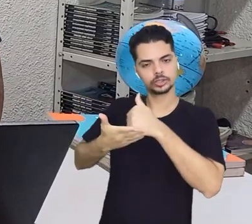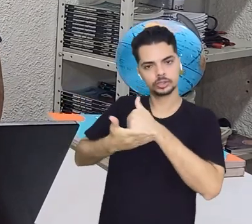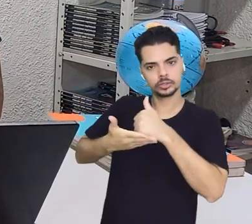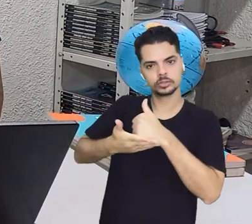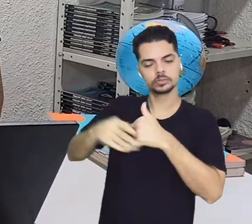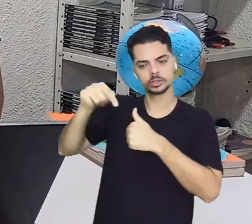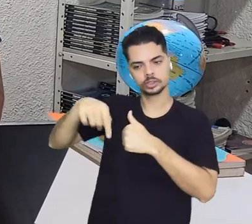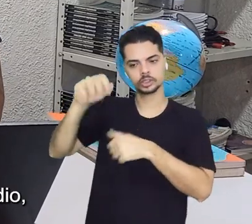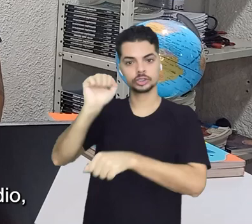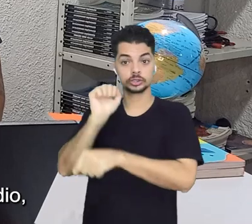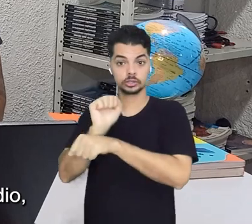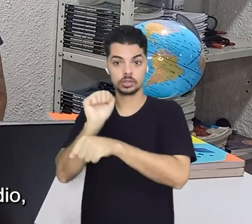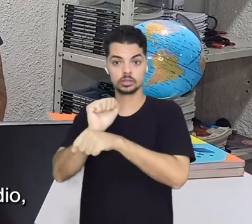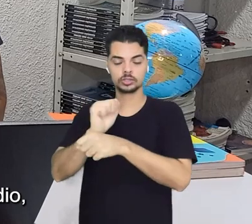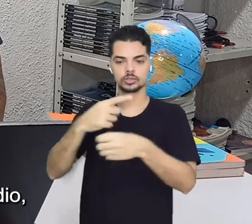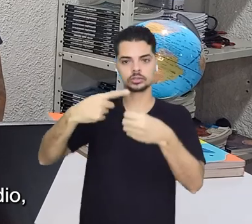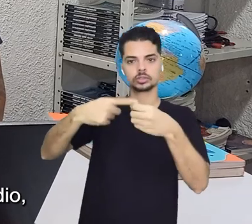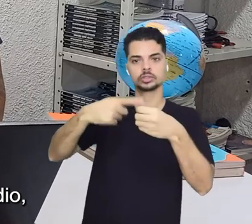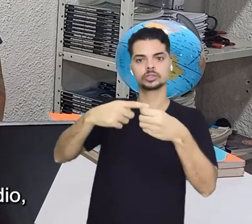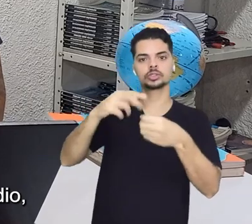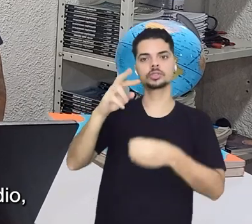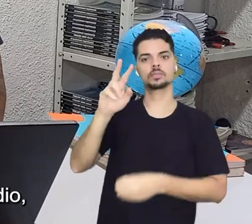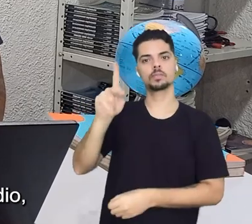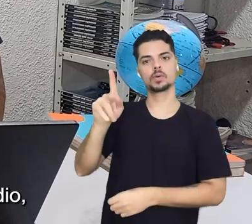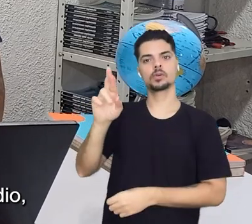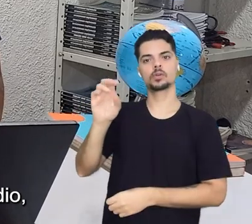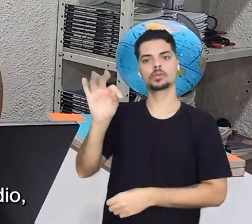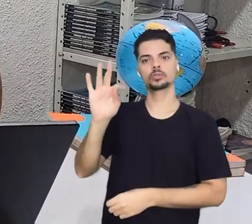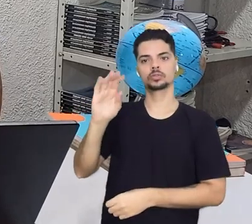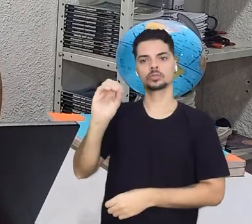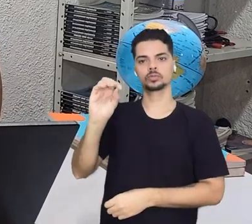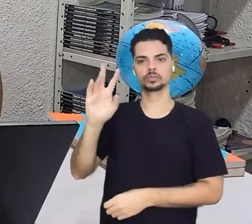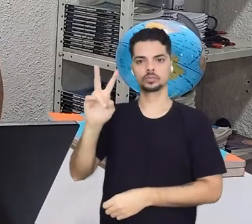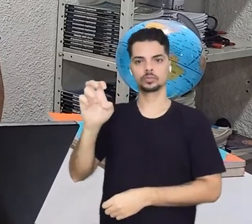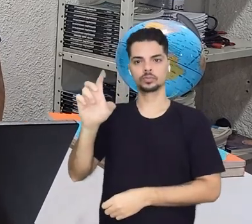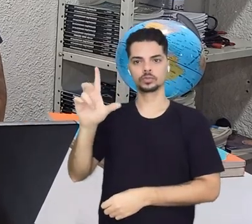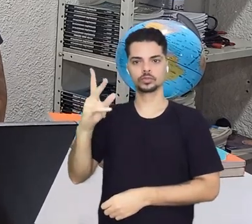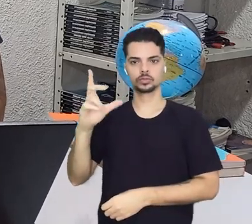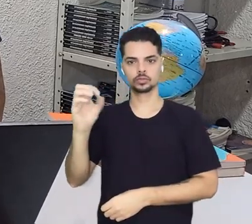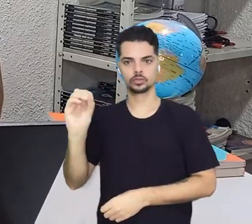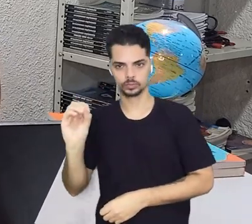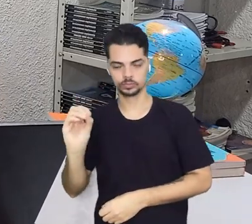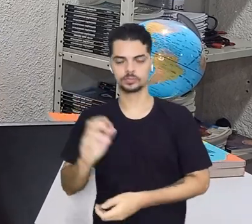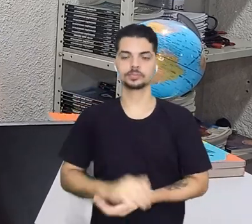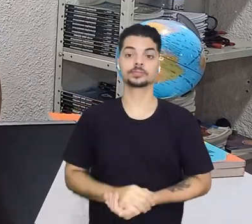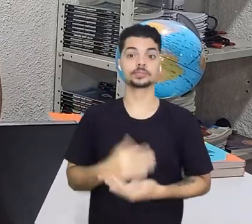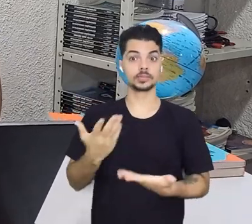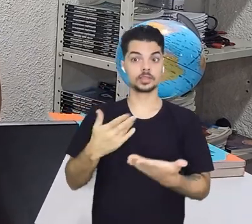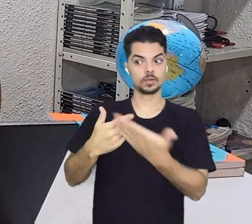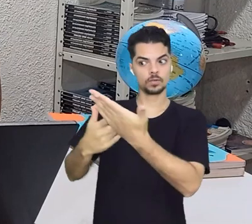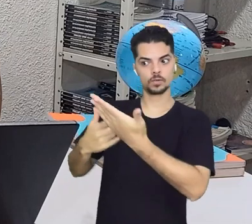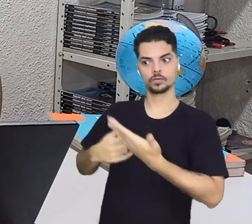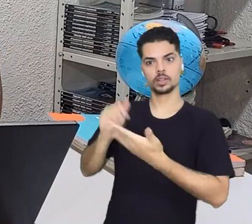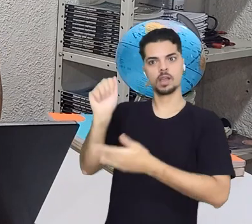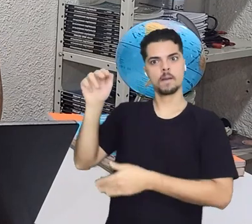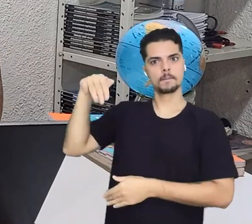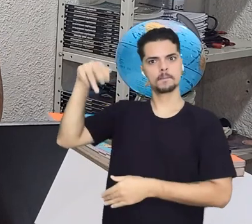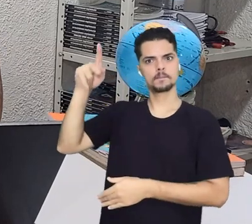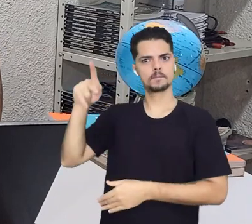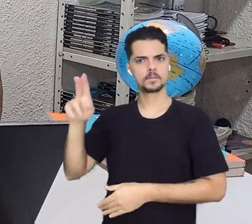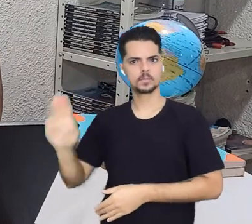Almeida Neves, mais precisamente com o ensino médio, e estou aqui a convite da ANPUL para falar